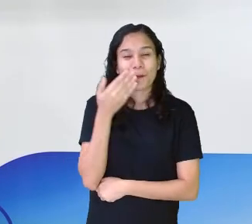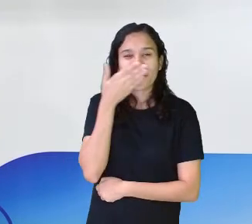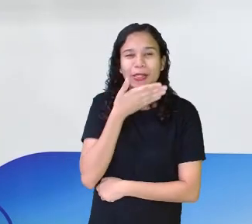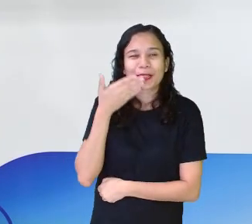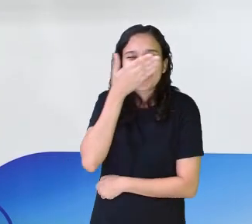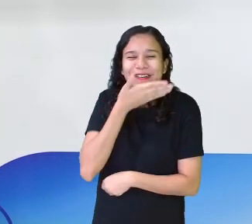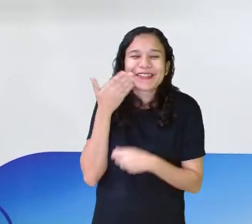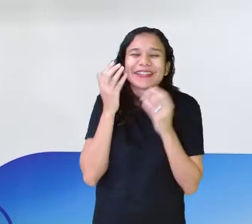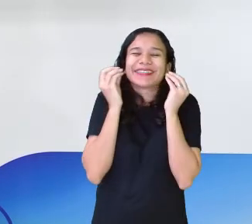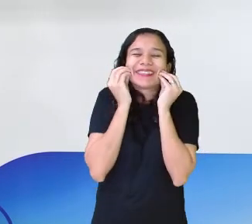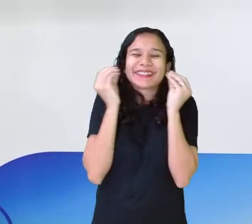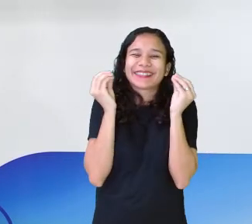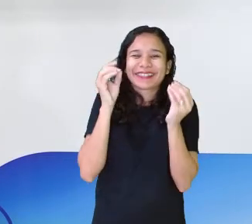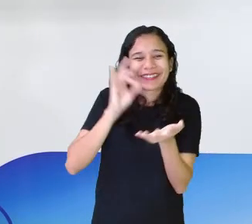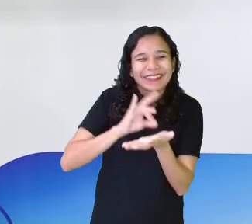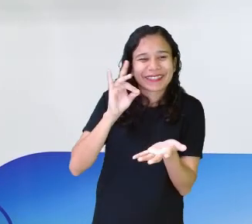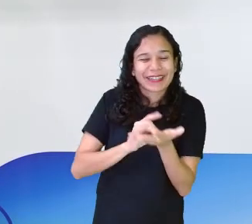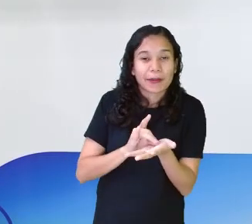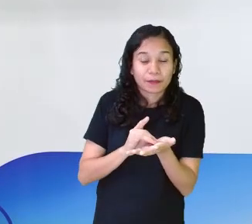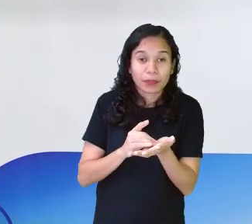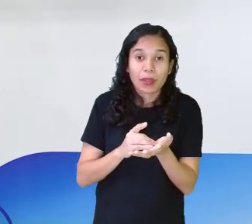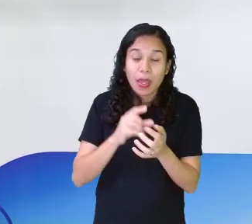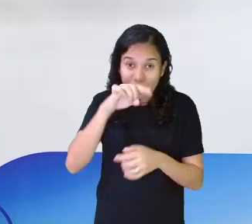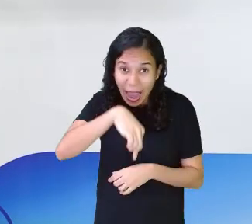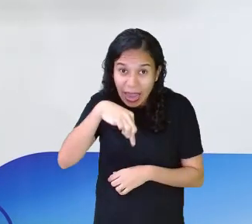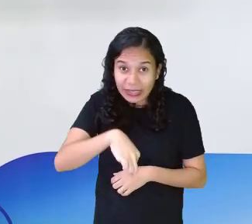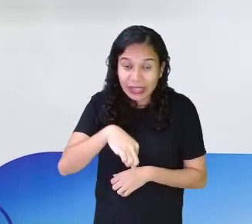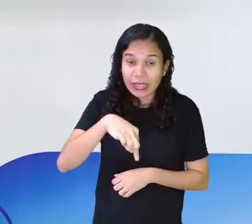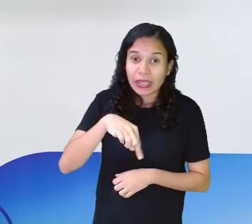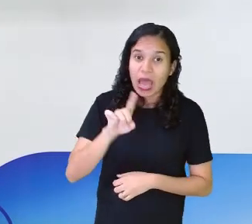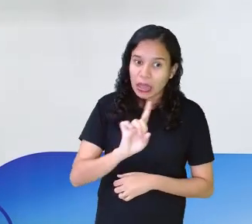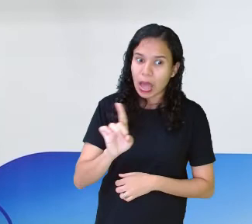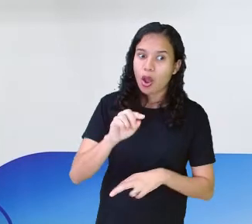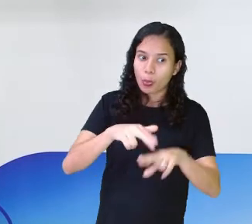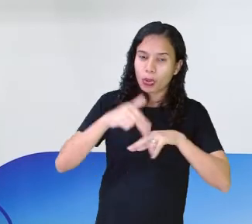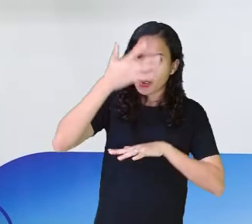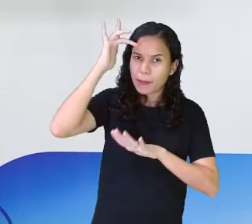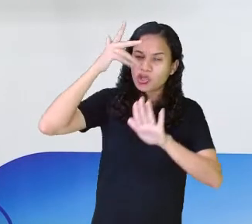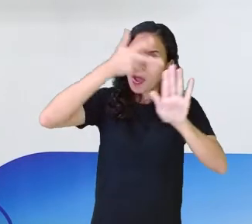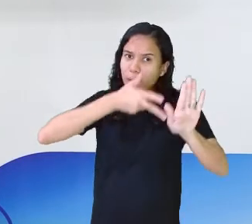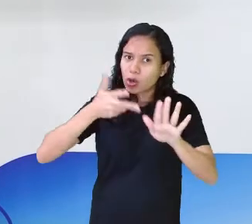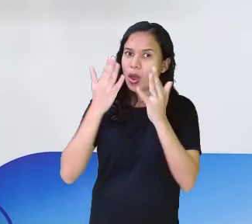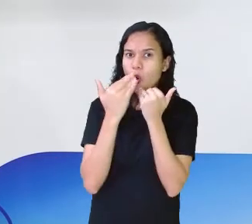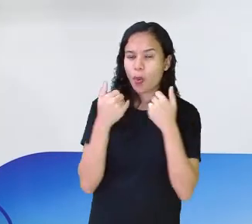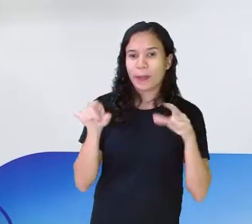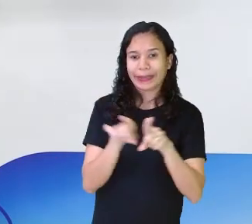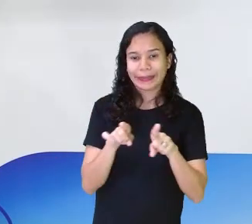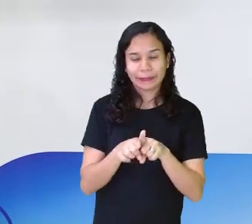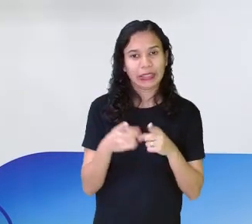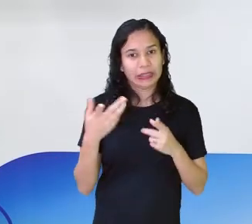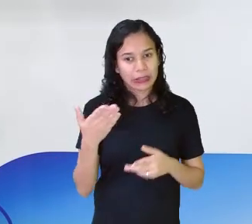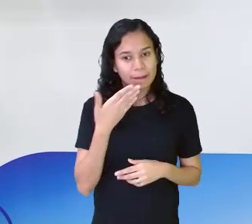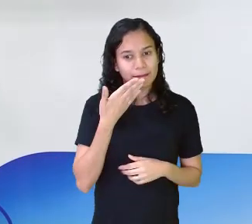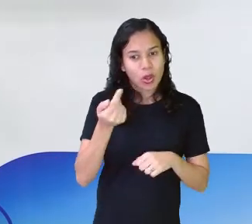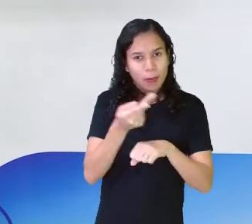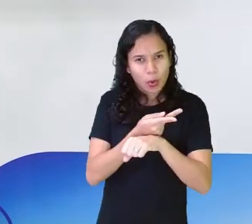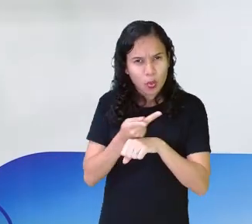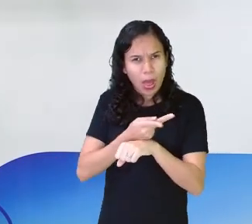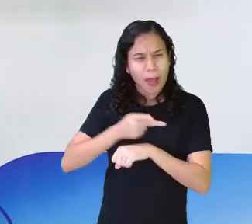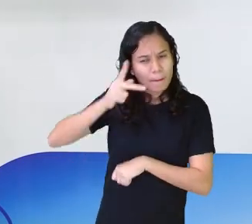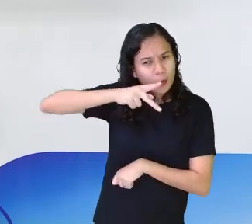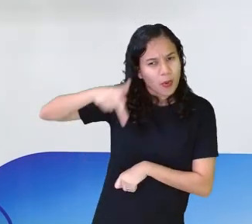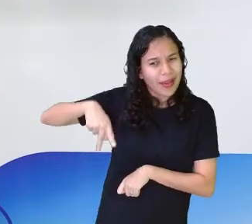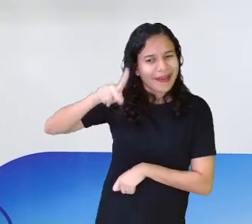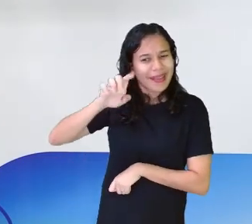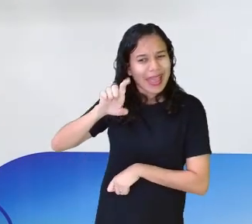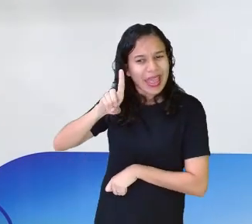aqueles bombonzinhos, tá? Mas não deixem aqui no estúdio, porque senão a produção vai querer comer também. Vocês procuram a professora Kedma